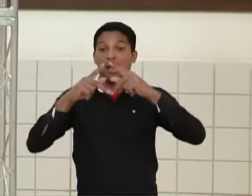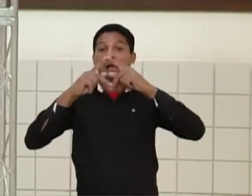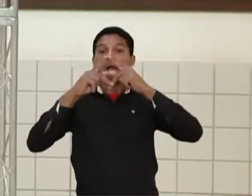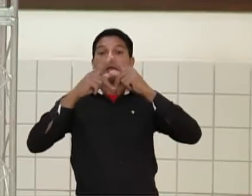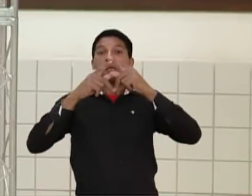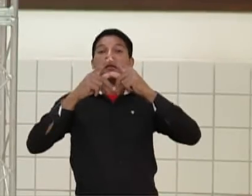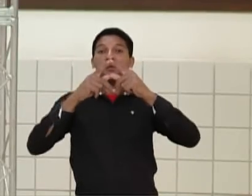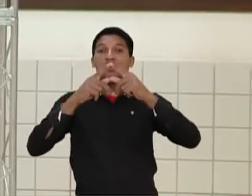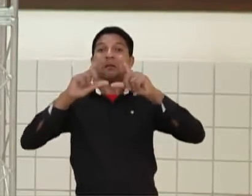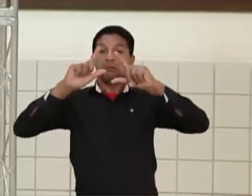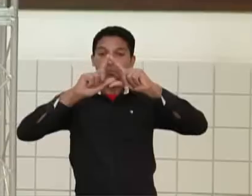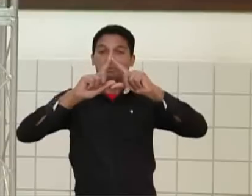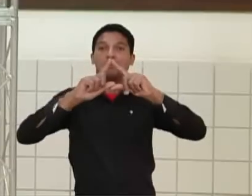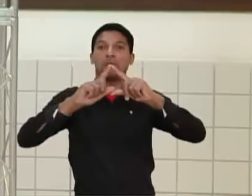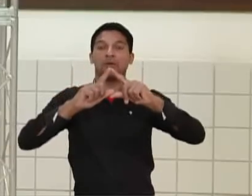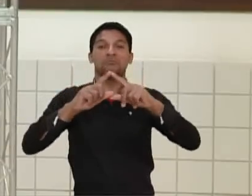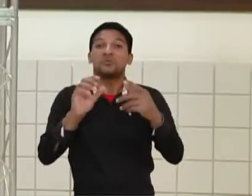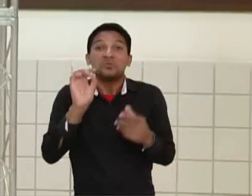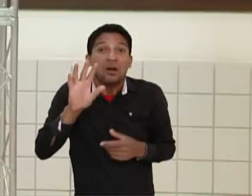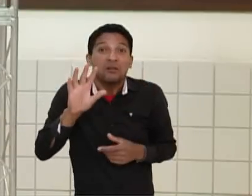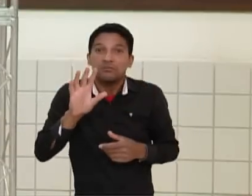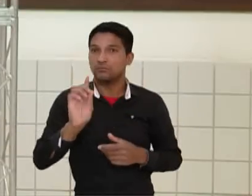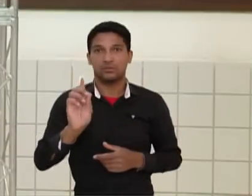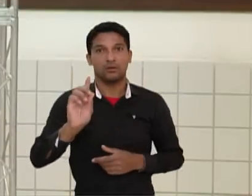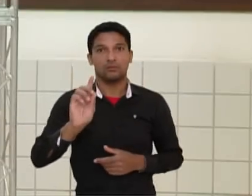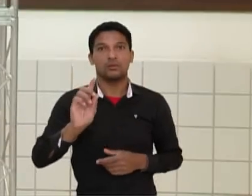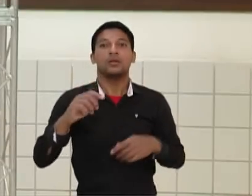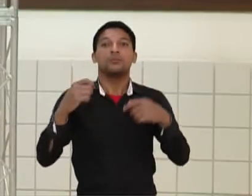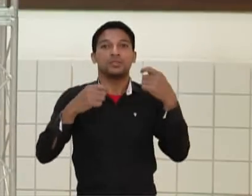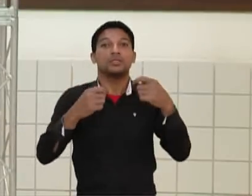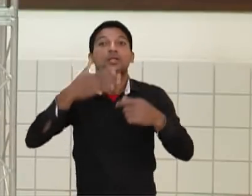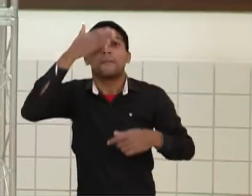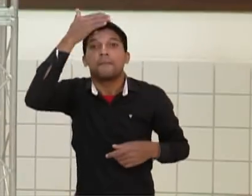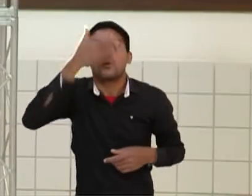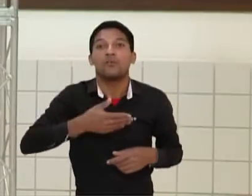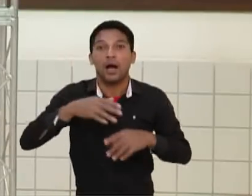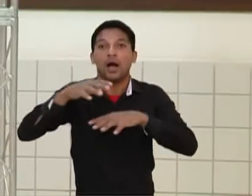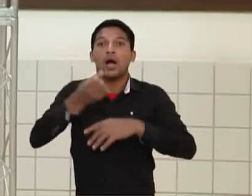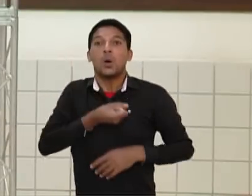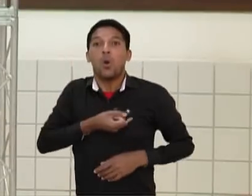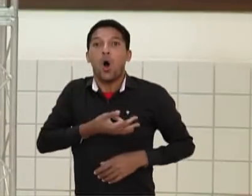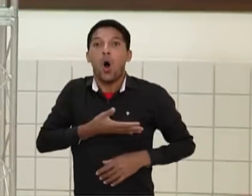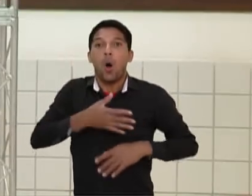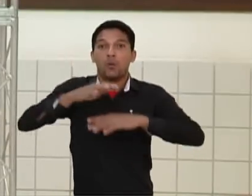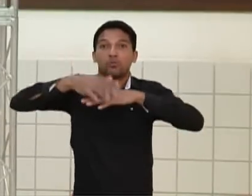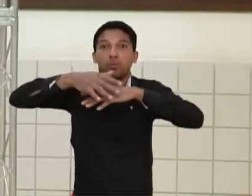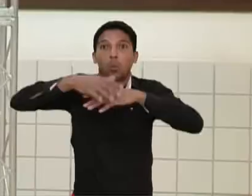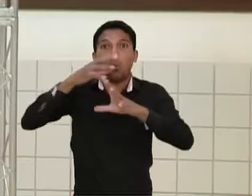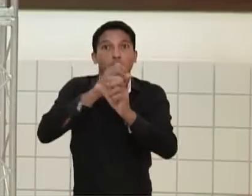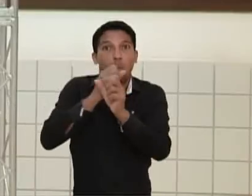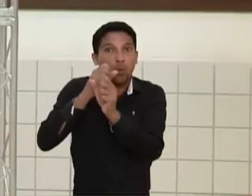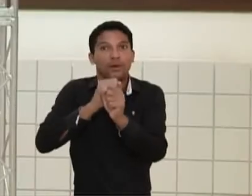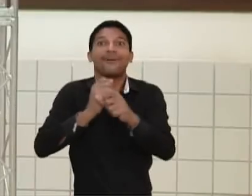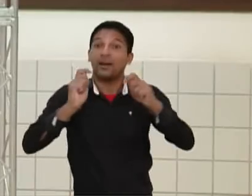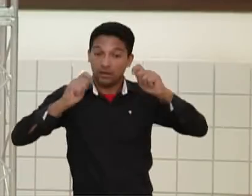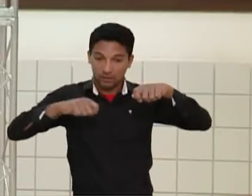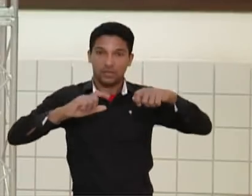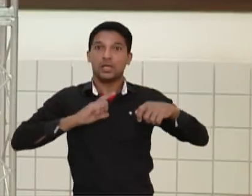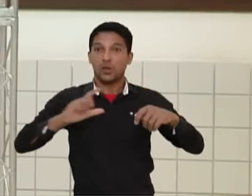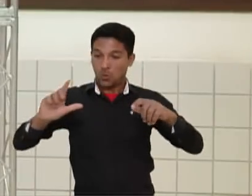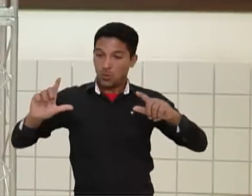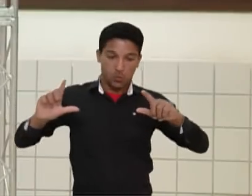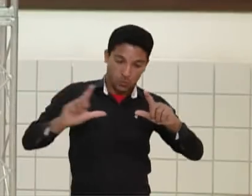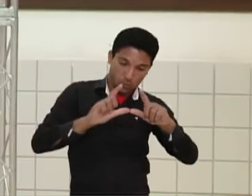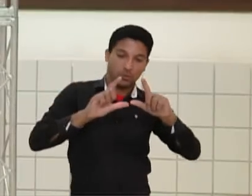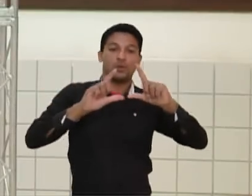que mostrar, a partir de ideias, que essa ideia é válida. Recortando o papel, eu concluo que é válido. Mas eu preciso de uma ideia forte para